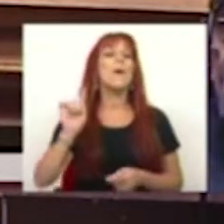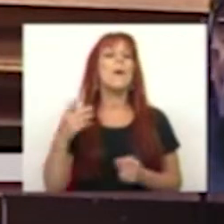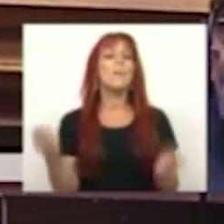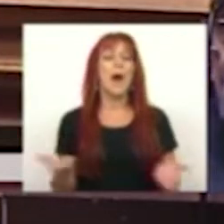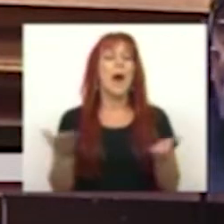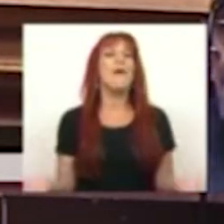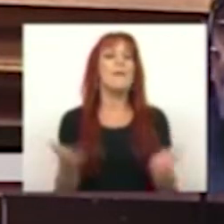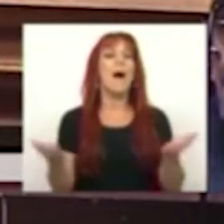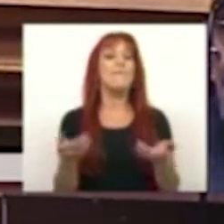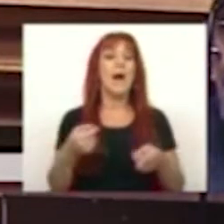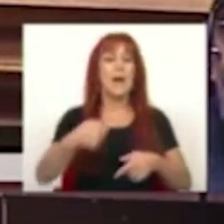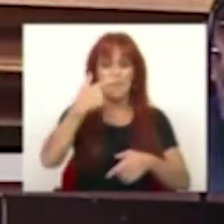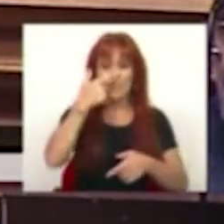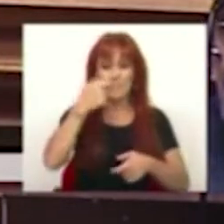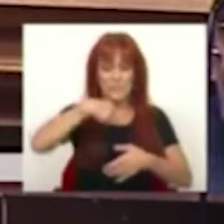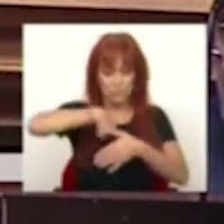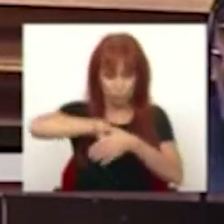incentivar a